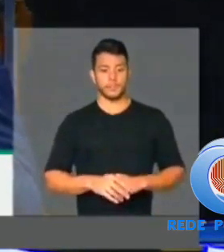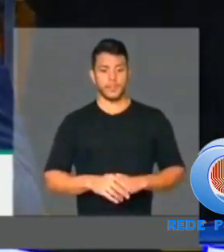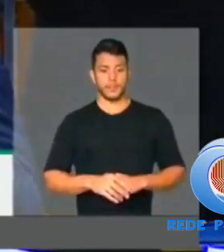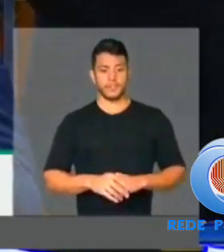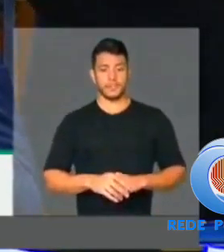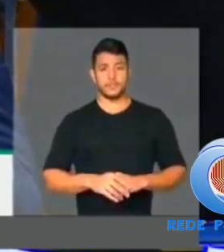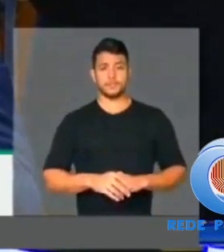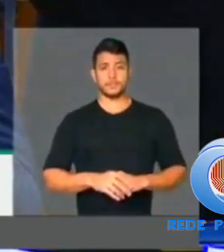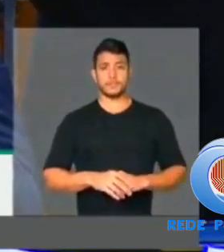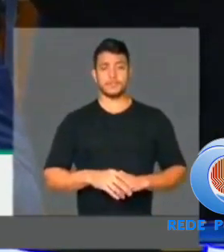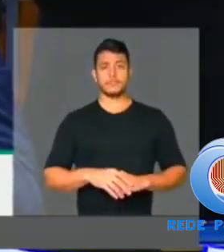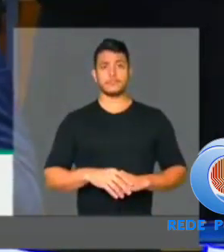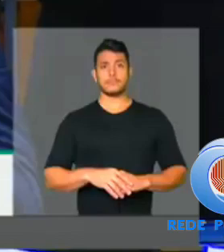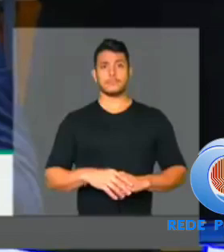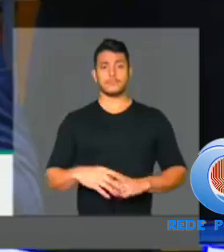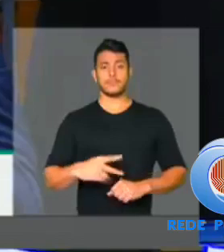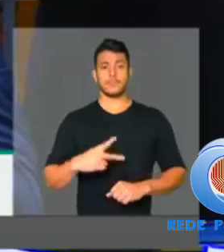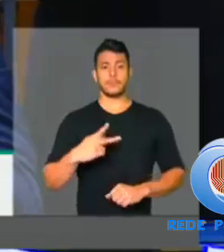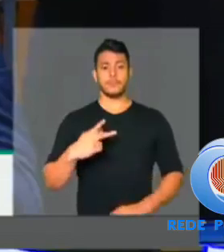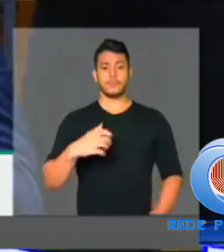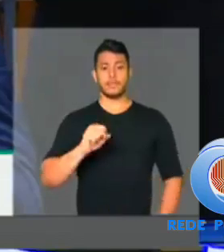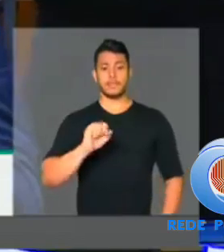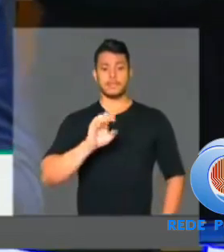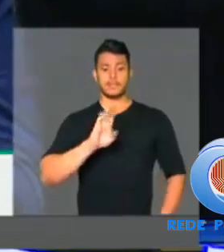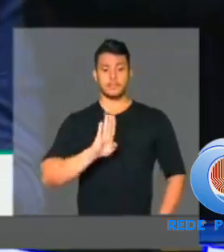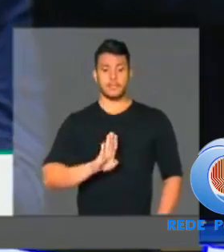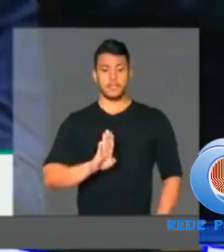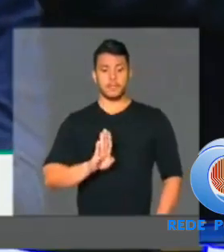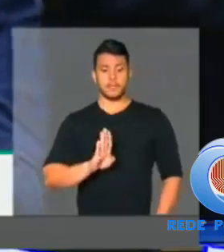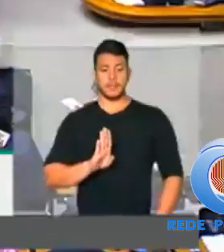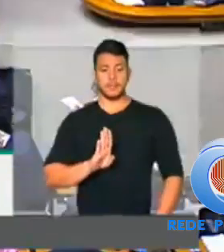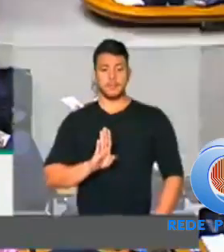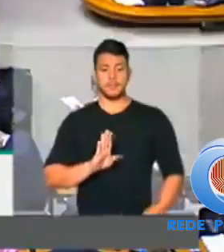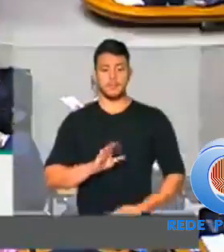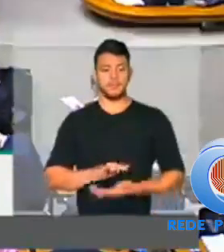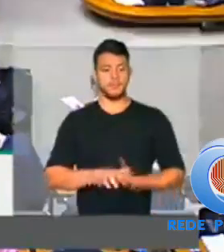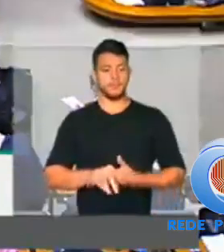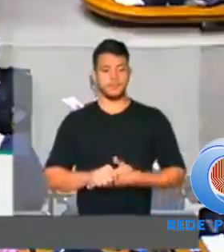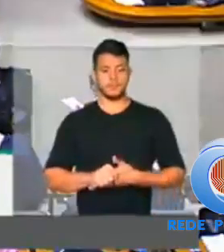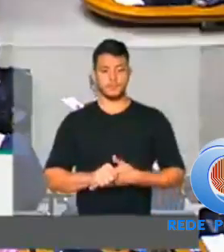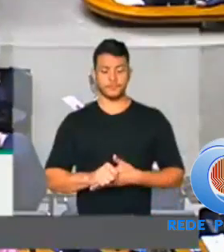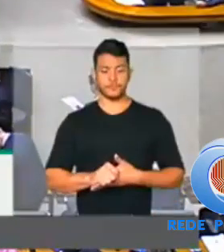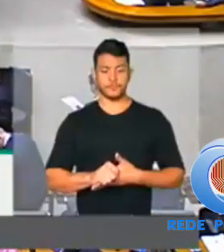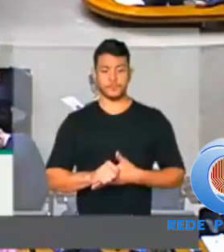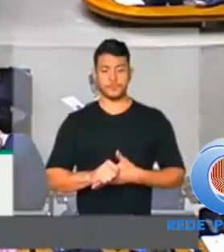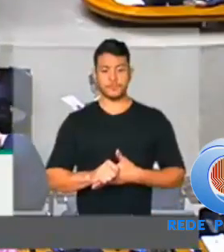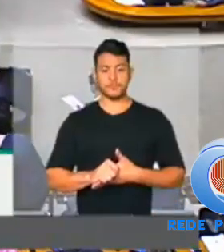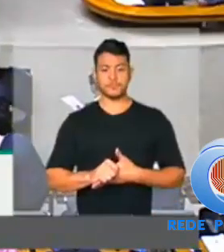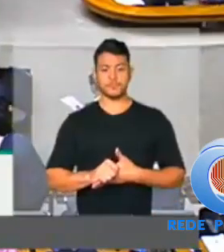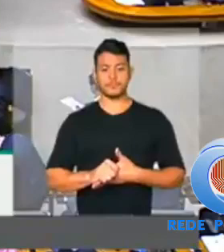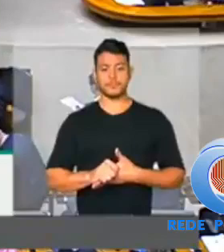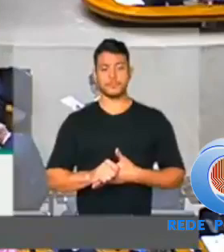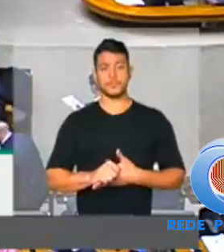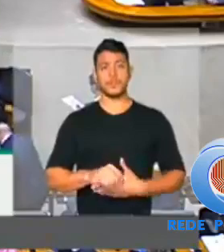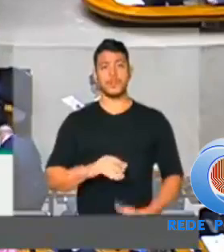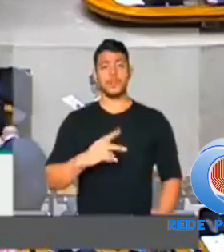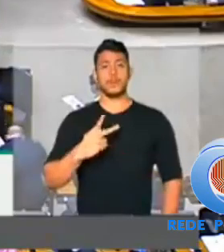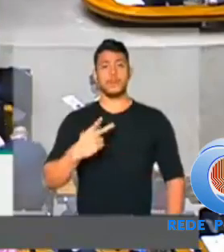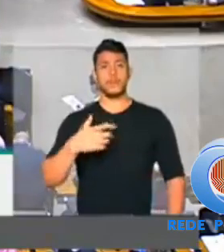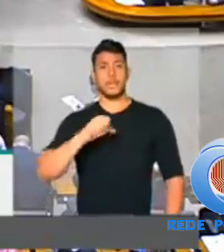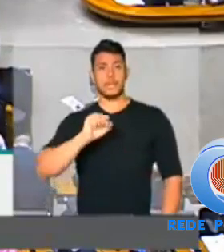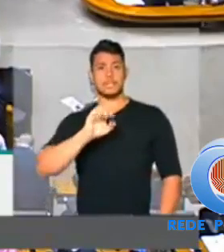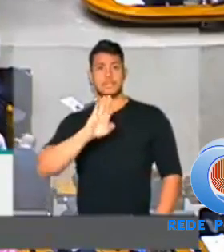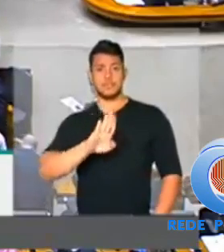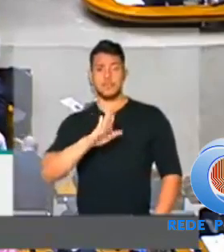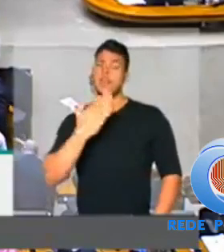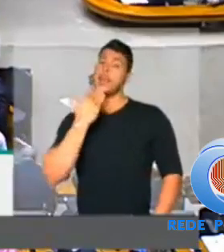PSD, senhor presidente, PSB. PSB. Senhor presidente, o PSB, ele é totalmente favorável